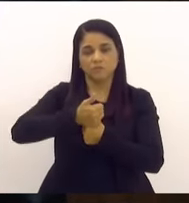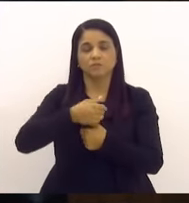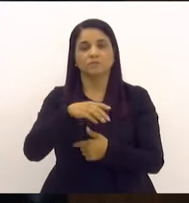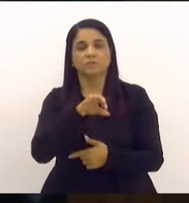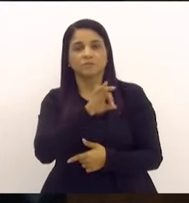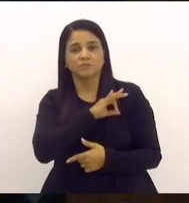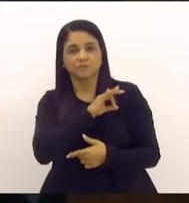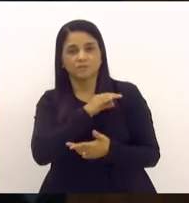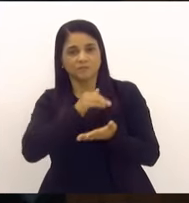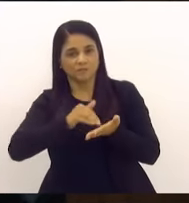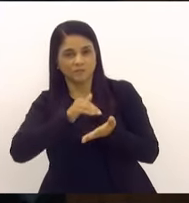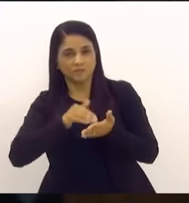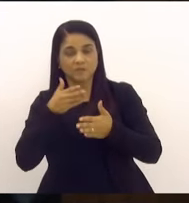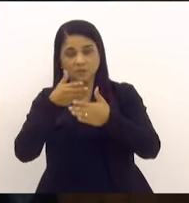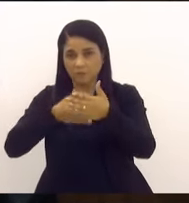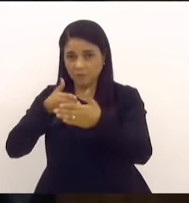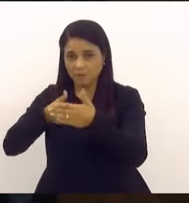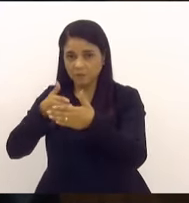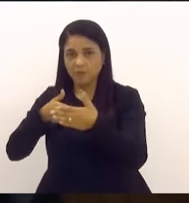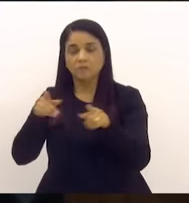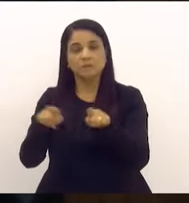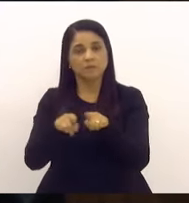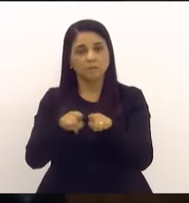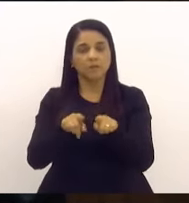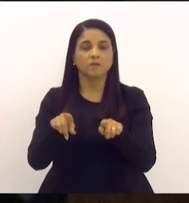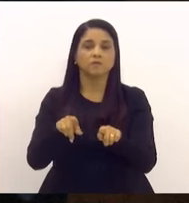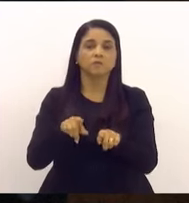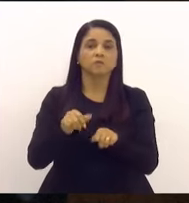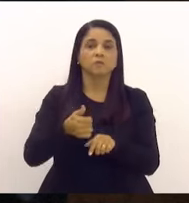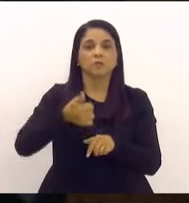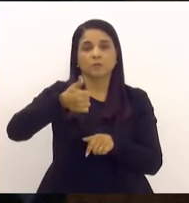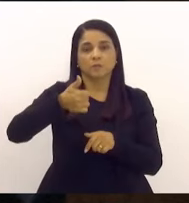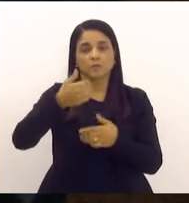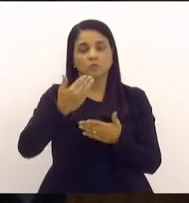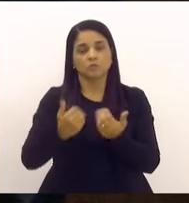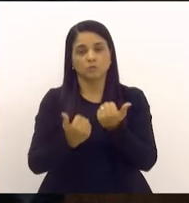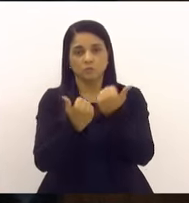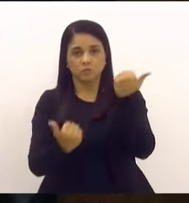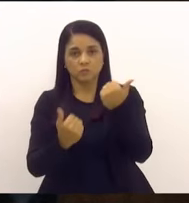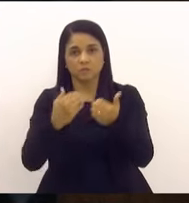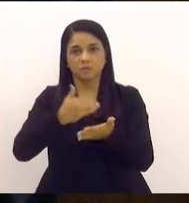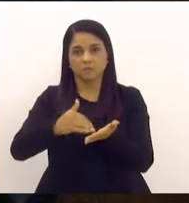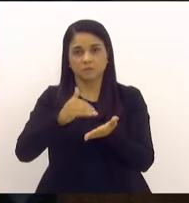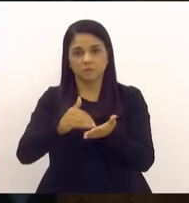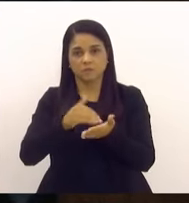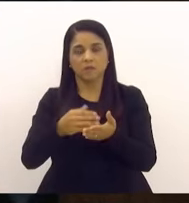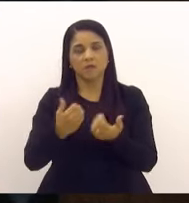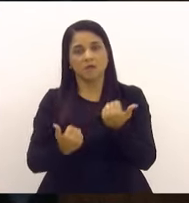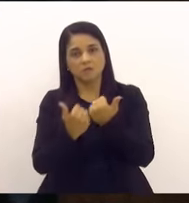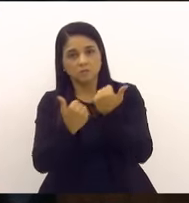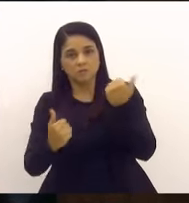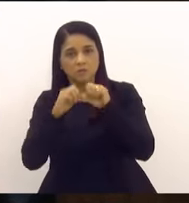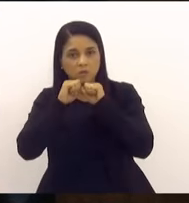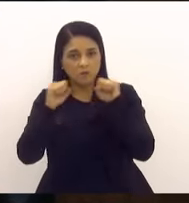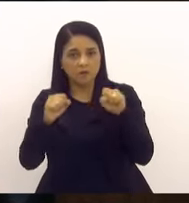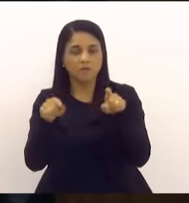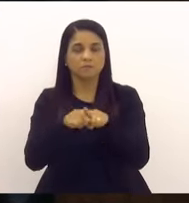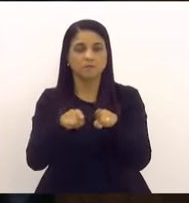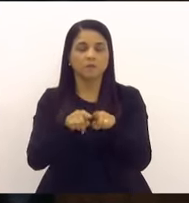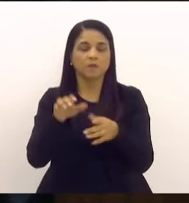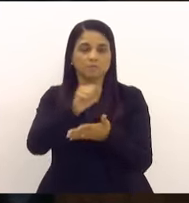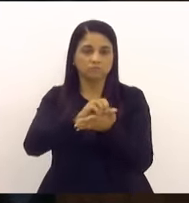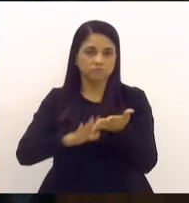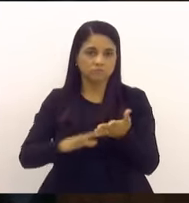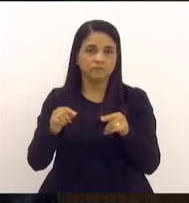em suas ausências ou impedimentos, quando também ausente o primeiro subsecretário de Estado, assessorá-lo nos assuntos pertinentes à gestão, atividades fim da